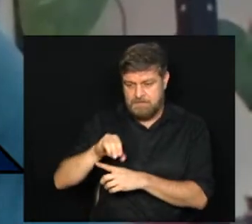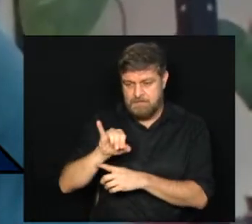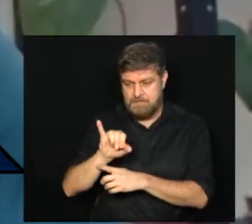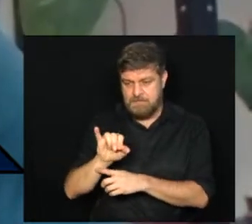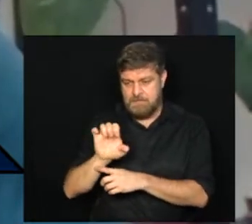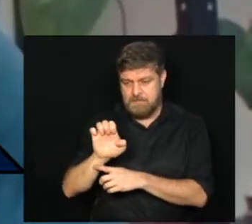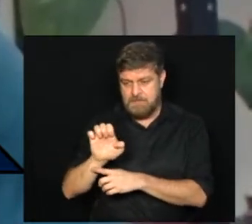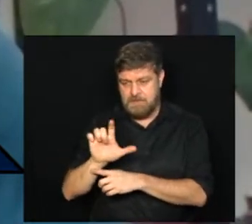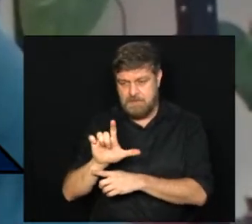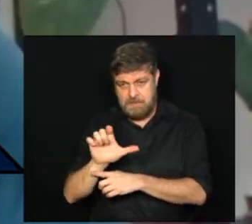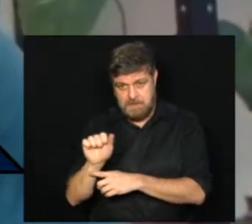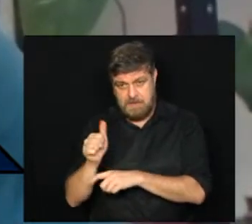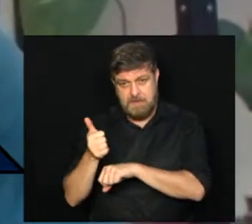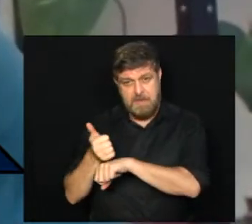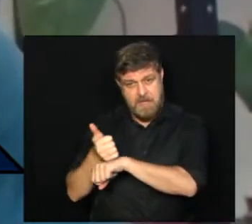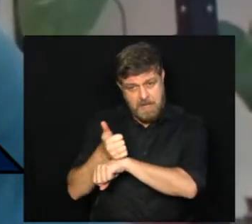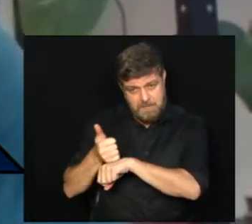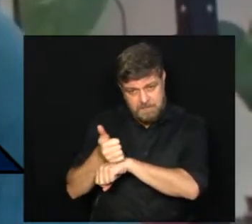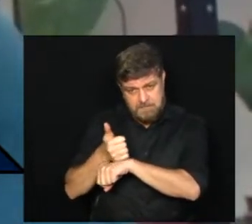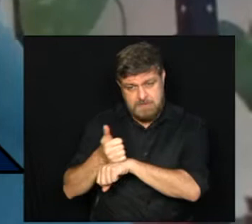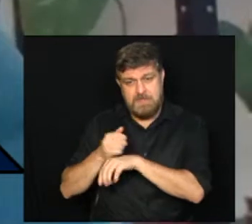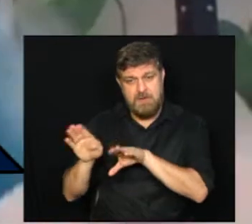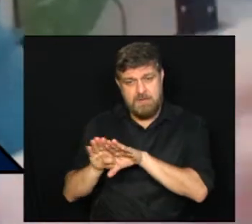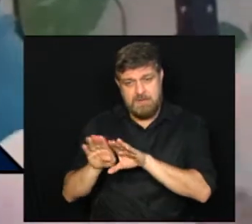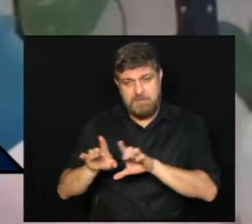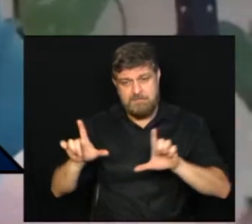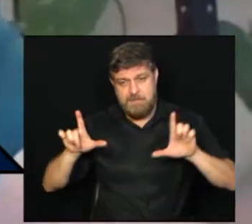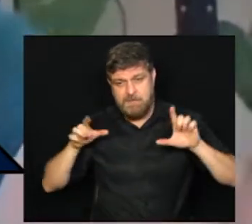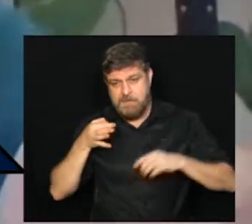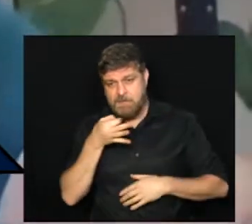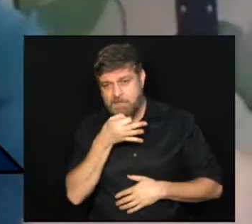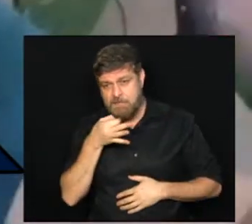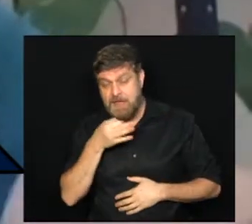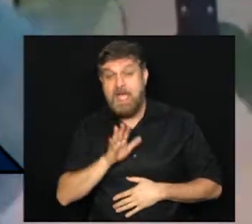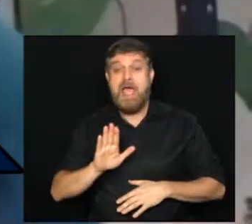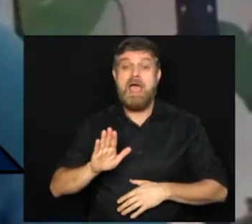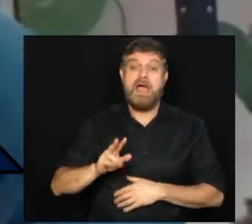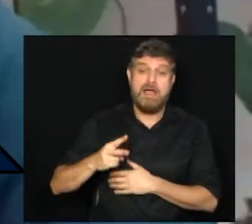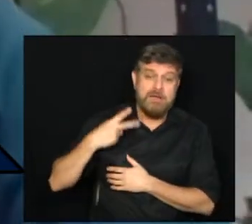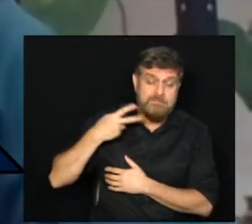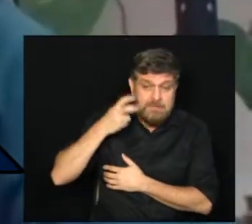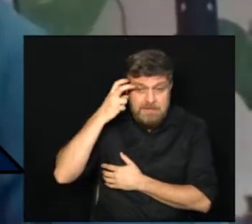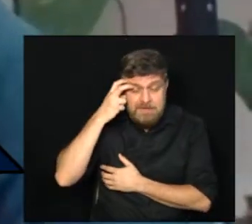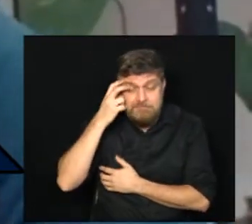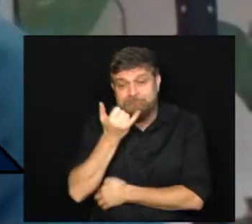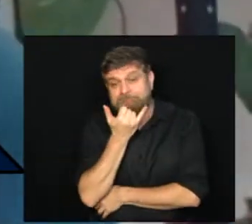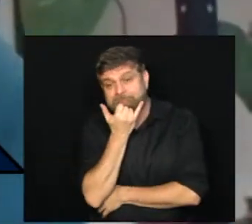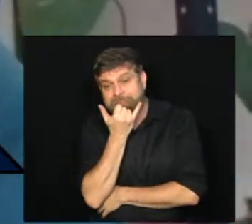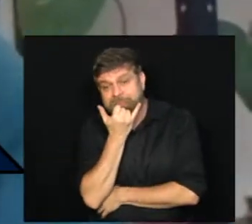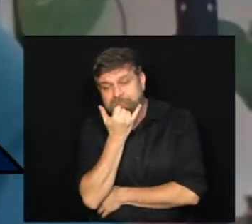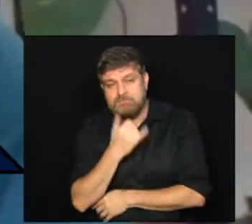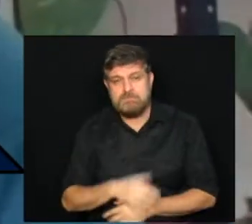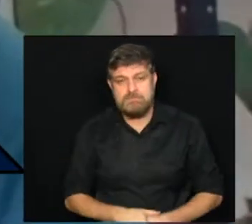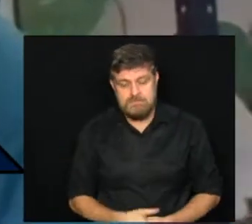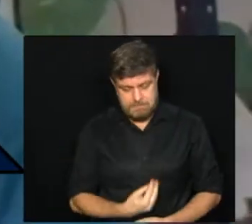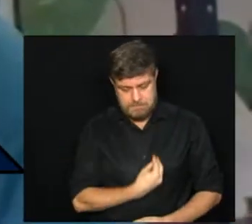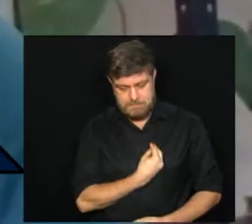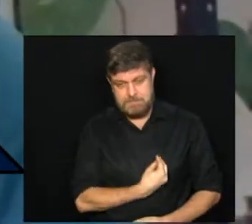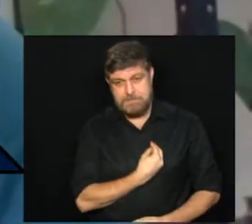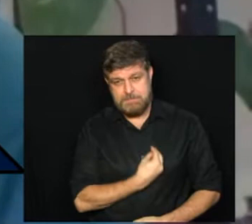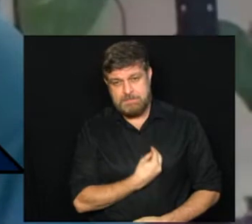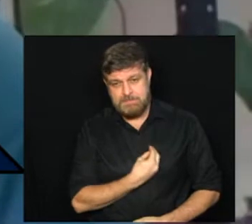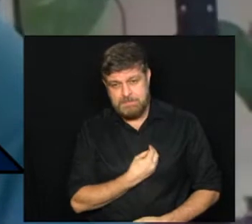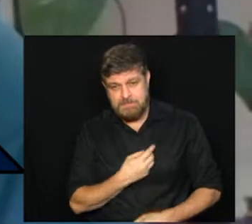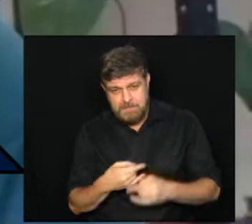técnica, que vai nos acompanhar aqui também, o vereador Carlinhos Camelô, me desculpa, está aí presente também. Estou olhando aqui